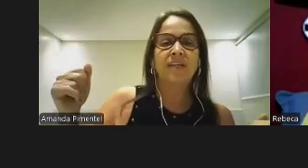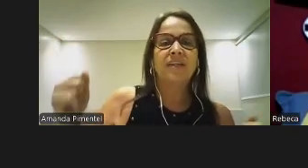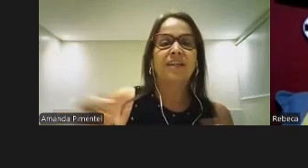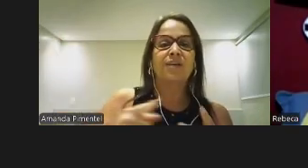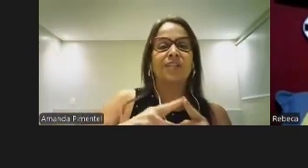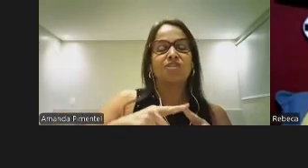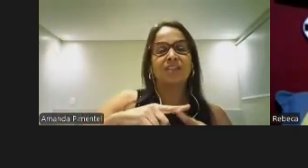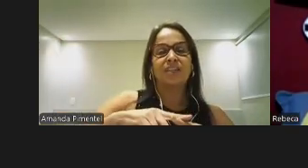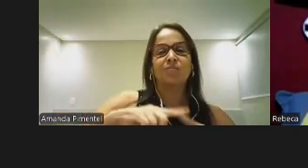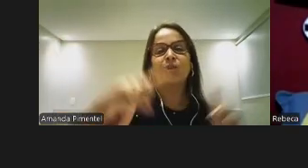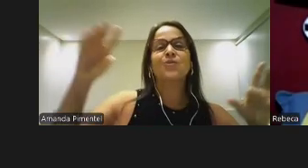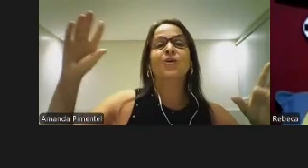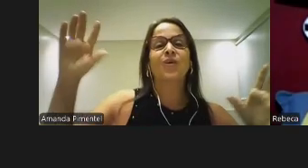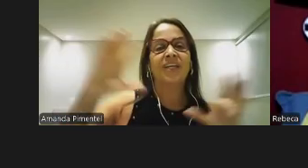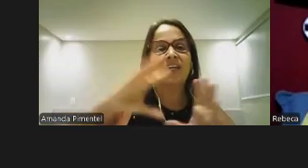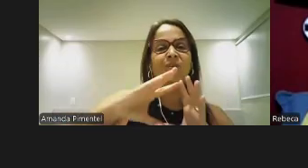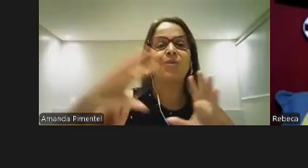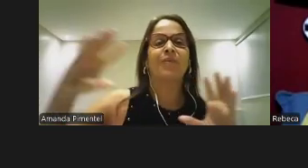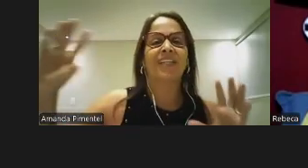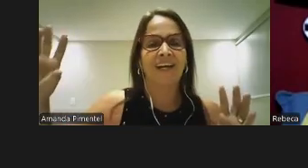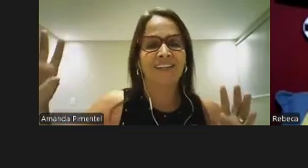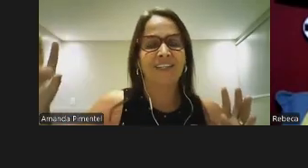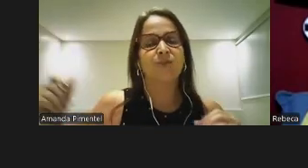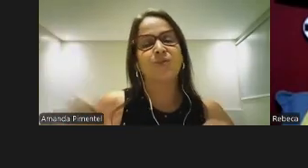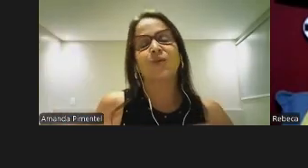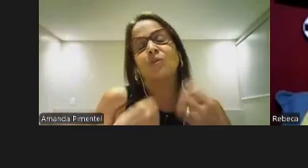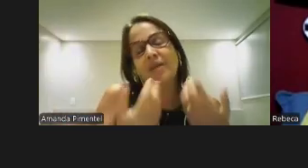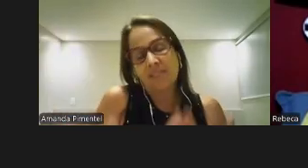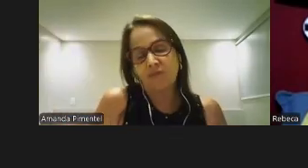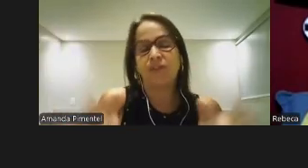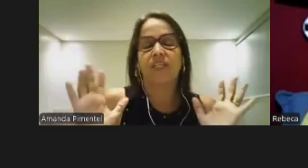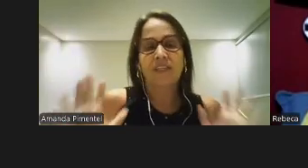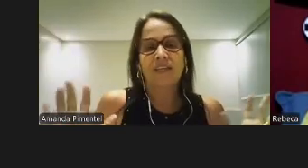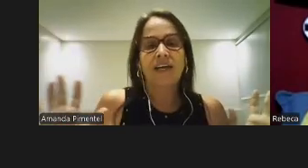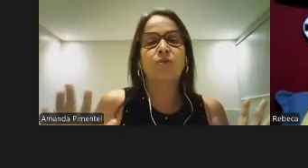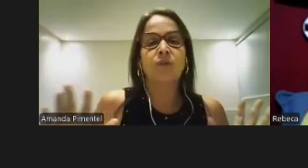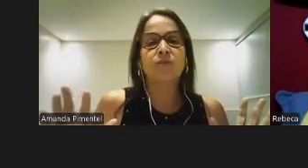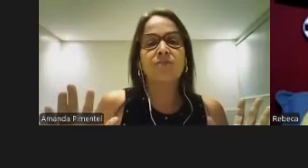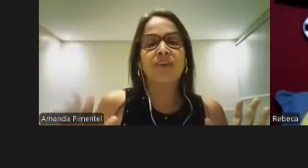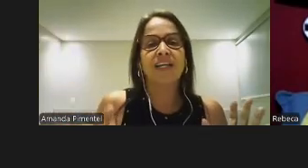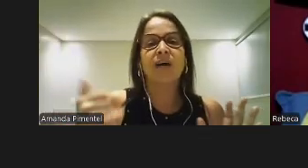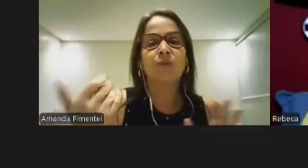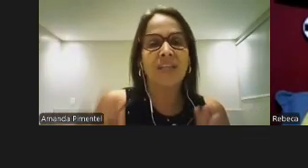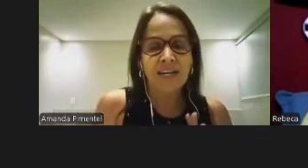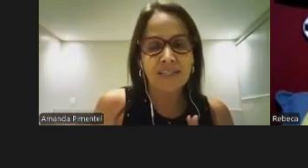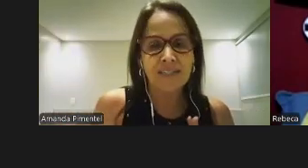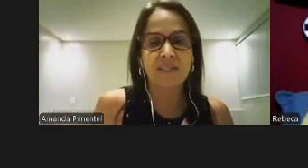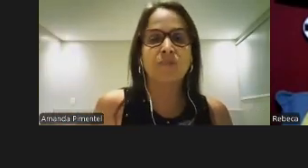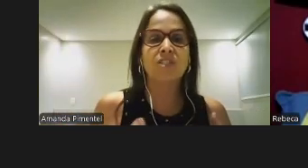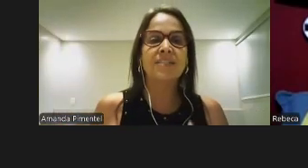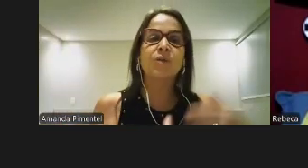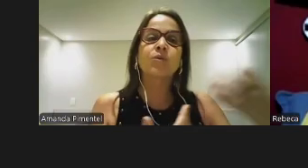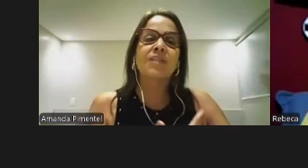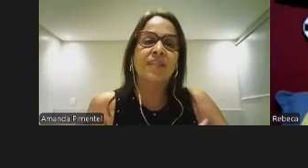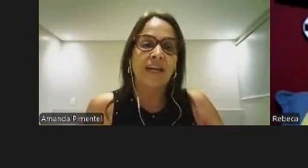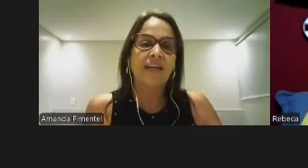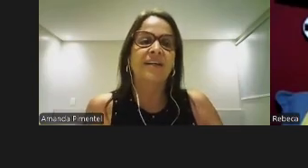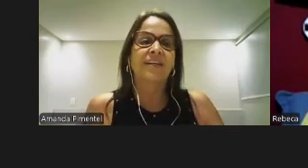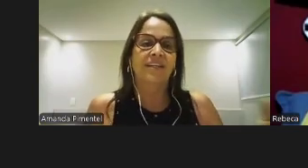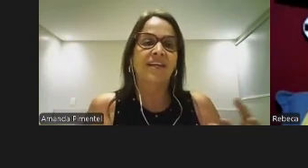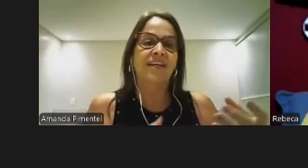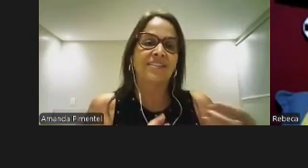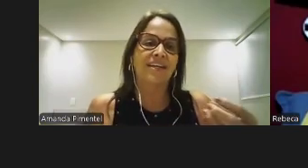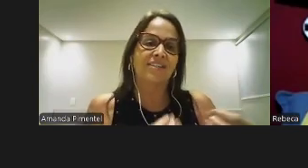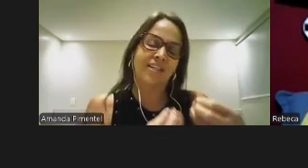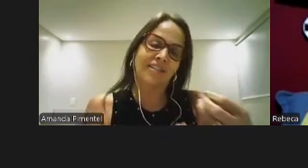da manhã, que é quando a gente tem muito sono REM na última metade ali do sono, mas enfim, quando se vai laudar esses exames, já se